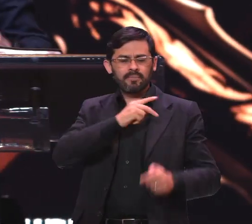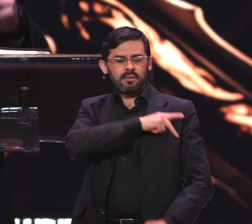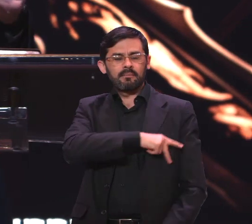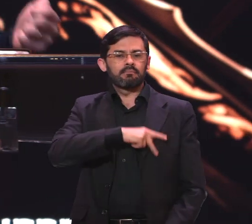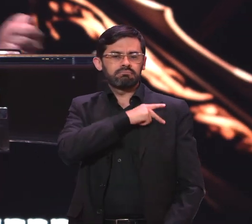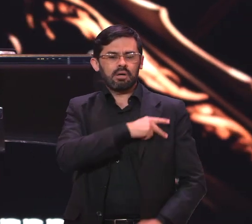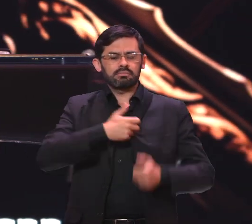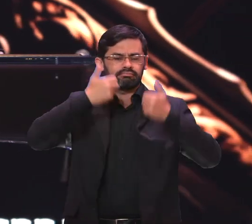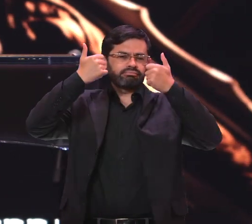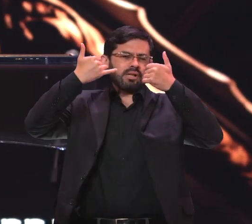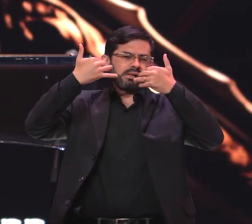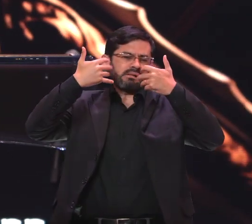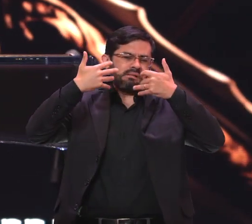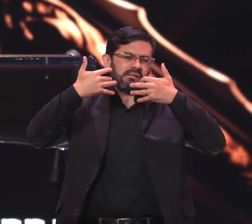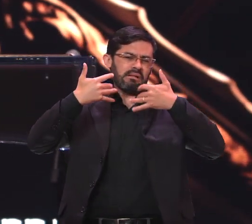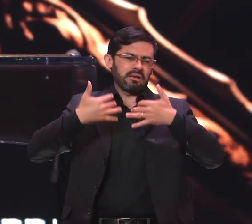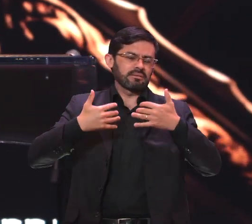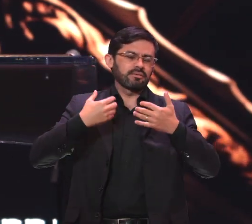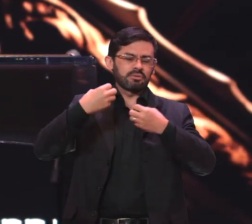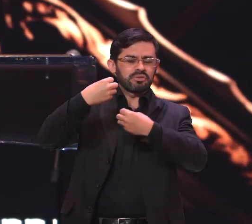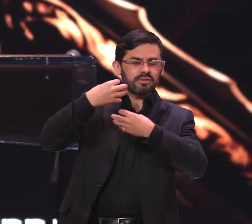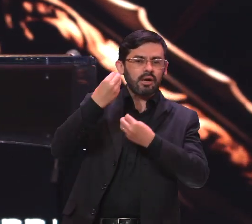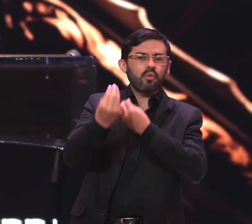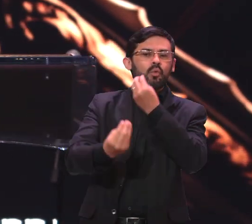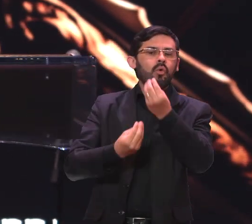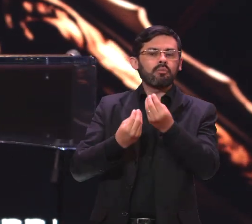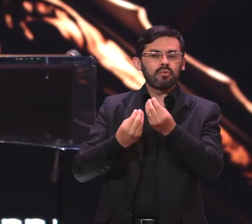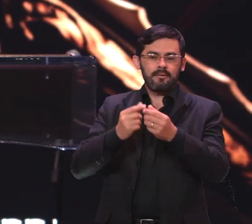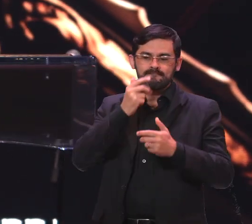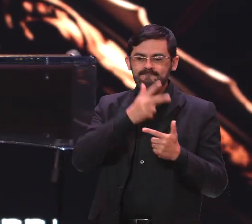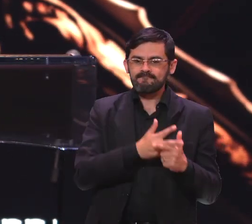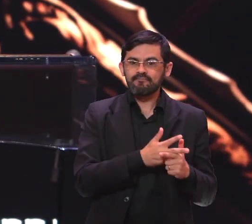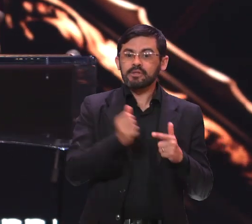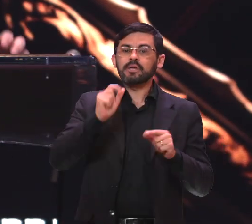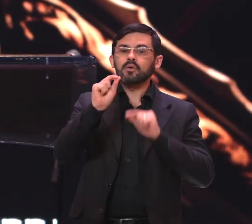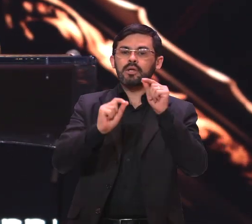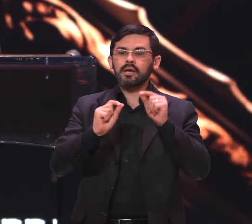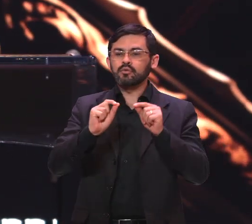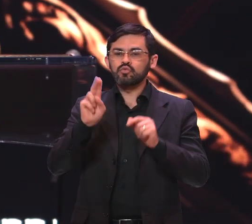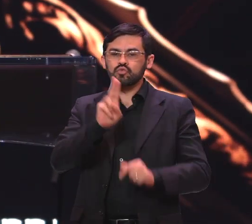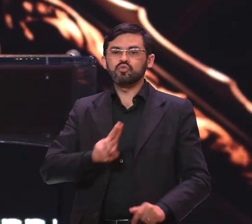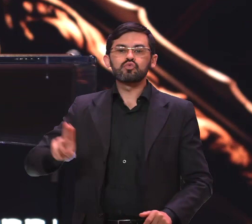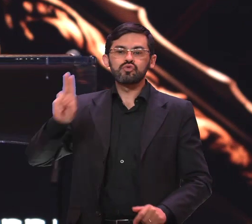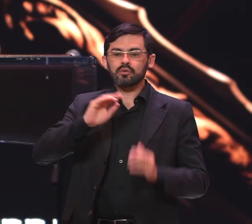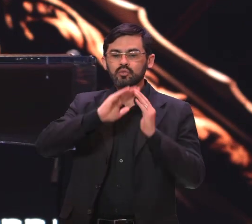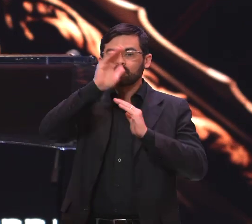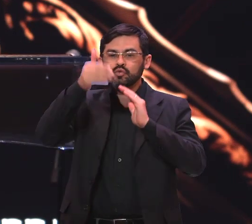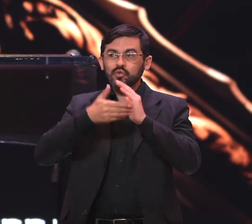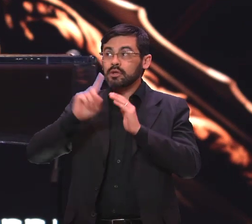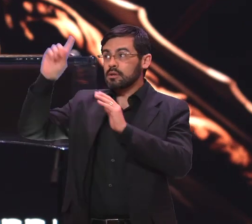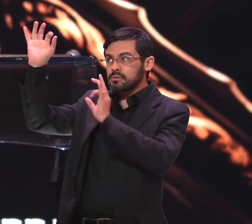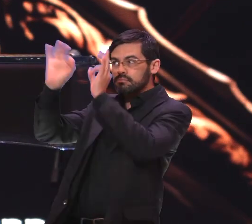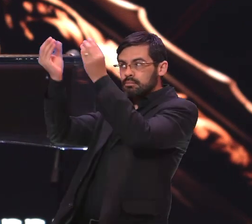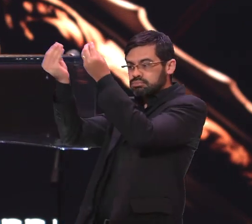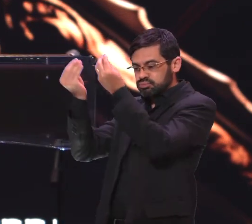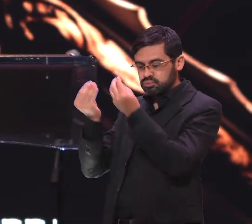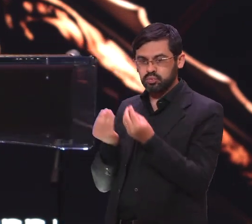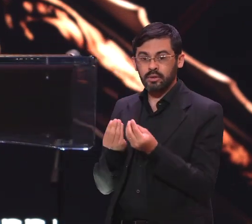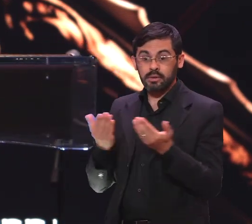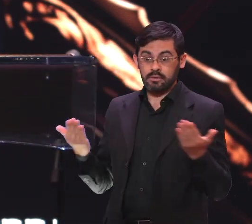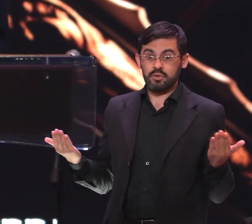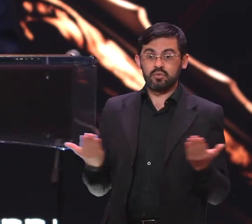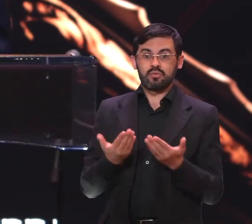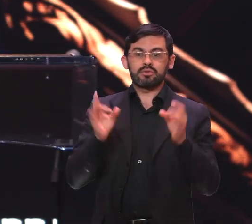ensinar como vencê-la, usando as armas que o Senhor deixou para nós. E hoje em especial eu